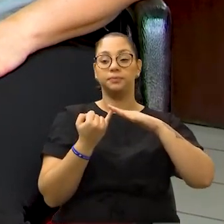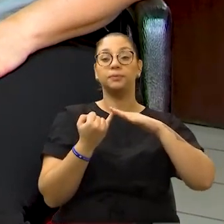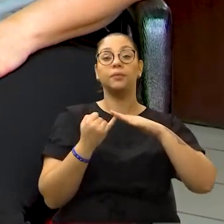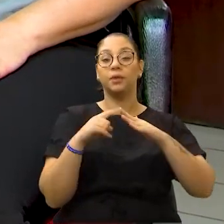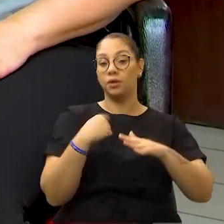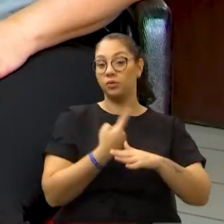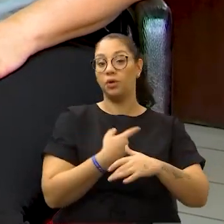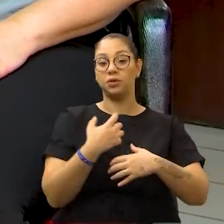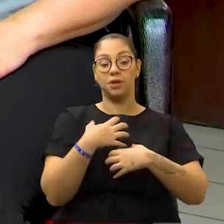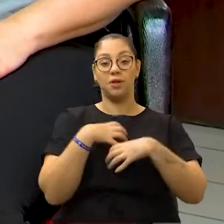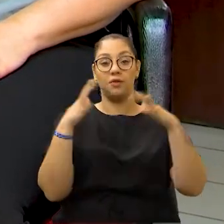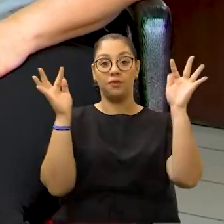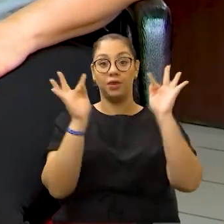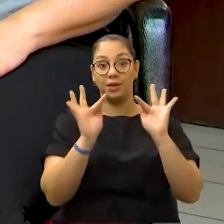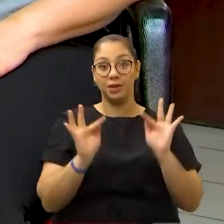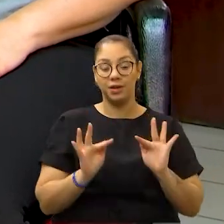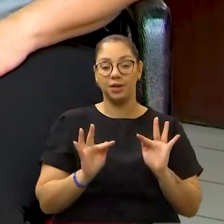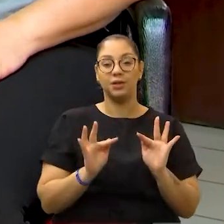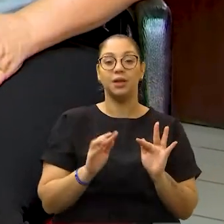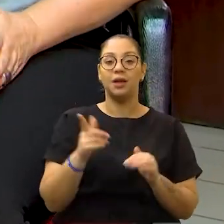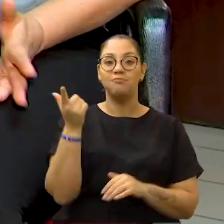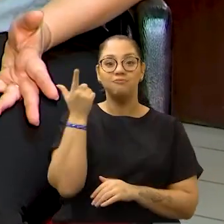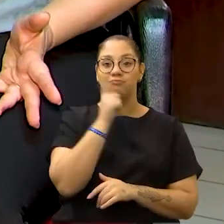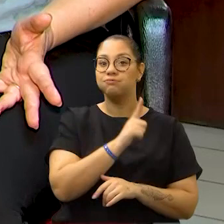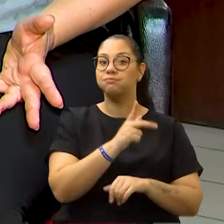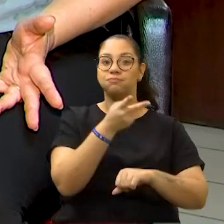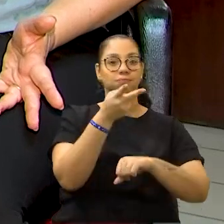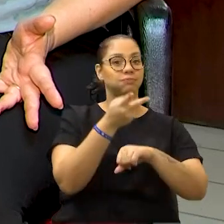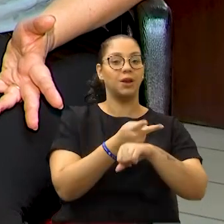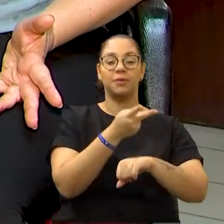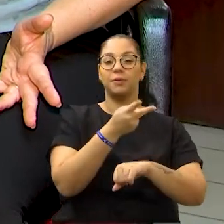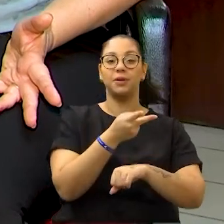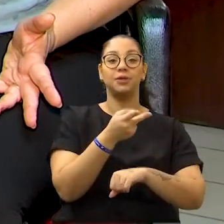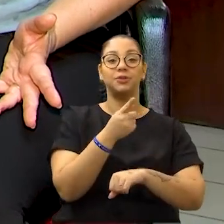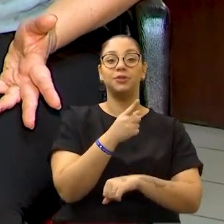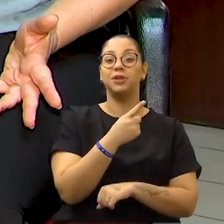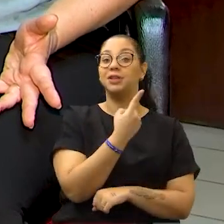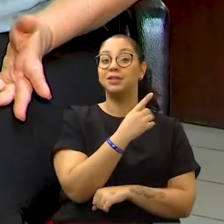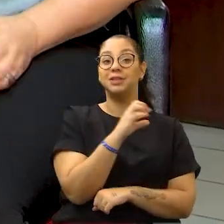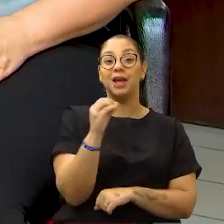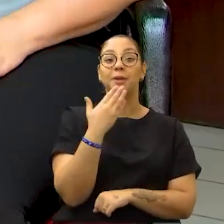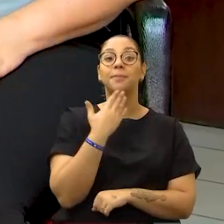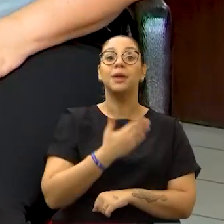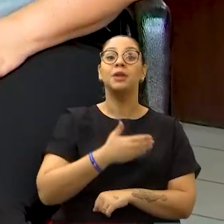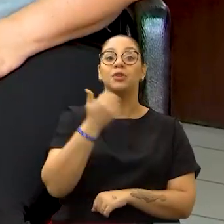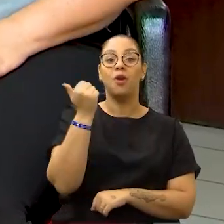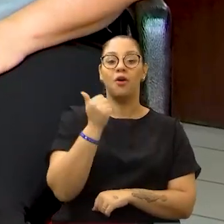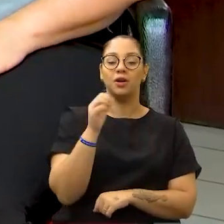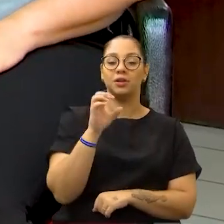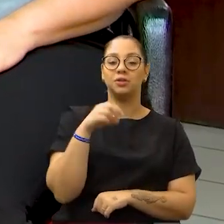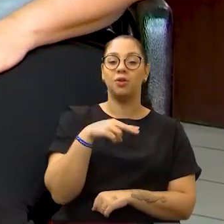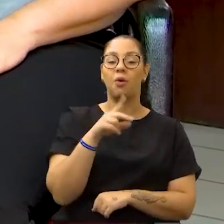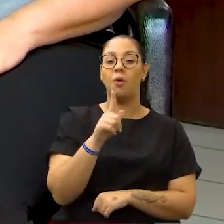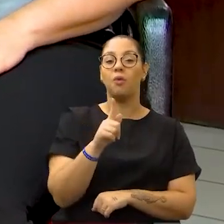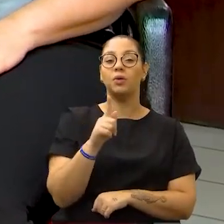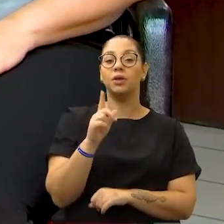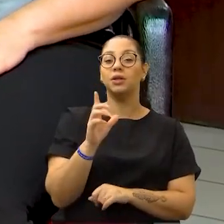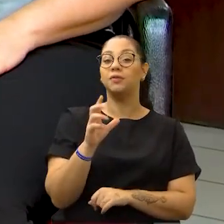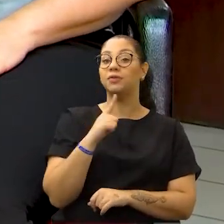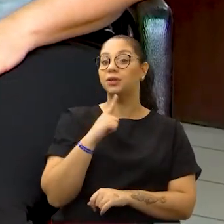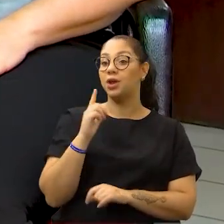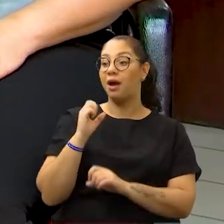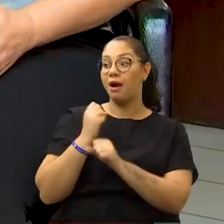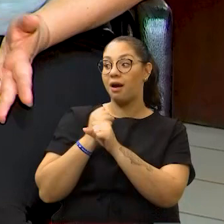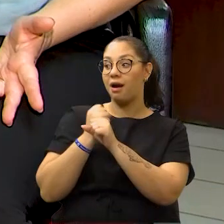a gente fica muito feliz, ganhou o prêmio de 100 melhores ONGs 5 anos consecutivos, o ano passado ganhamos de